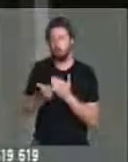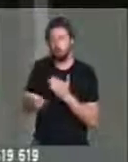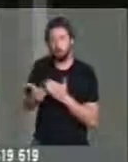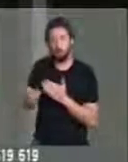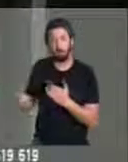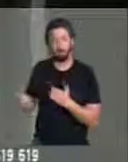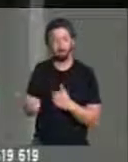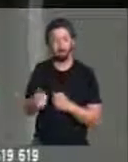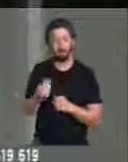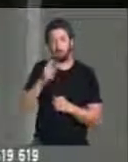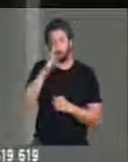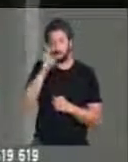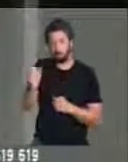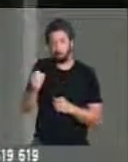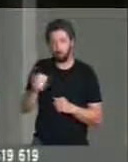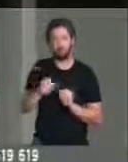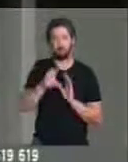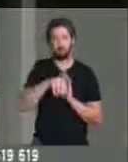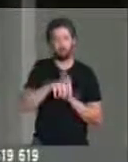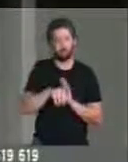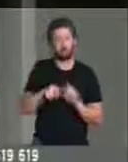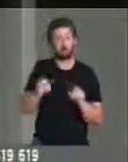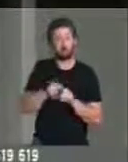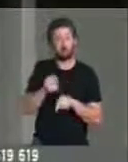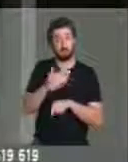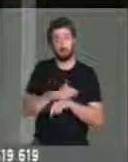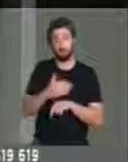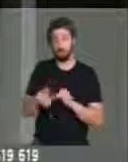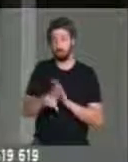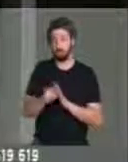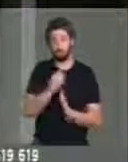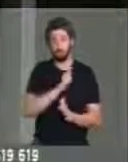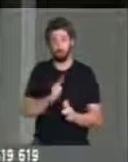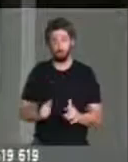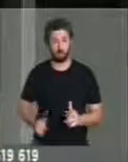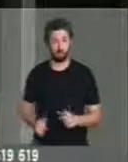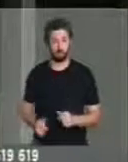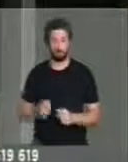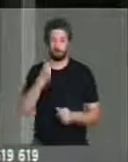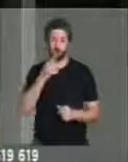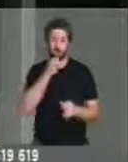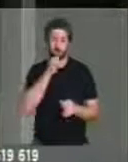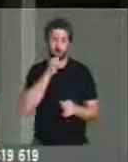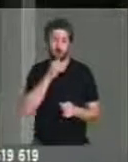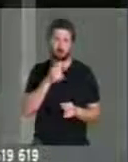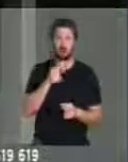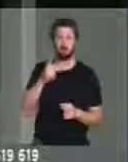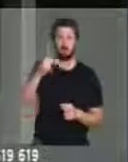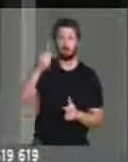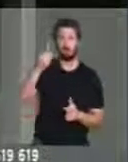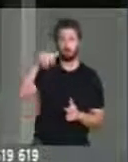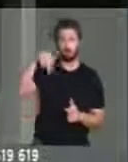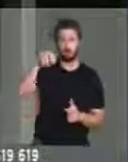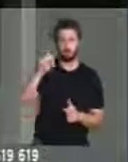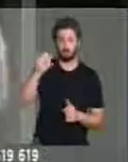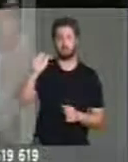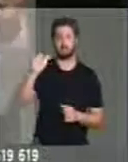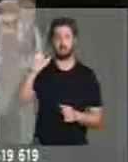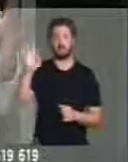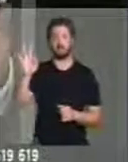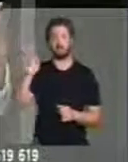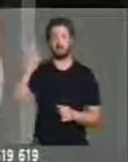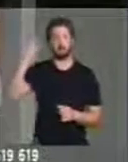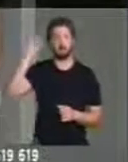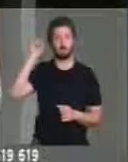retrocesso conceitual e na prática do governo. Eu me refiro, por exemplo, ao plano SALT, de